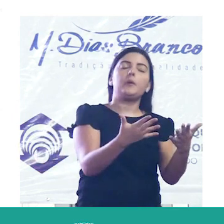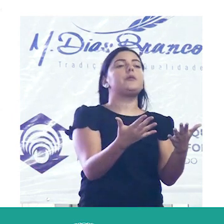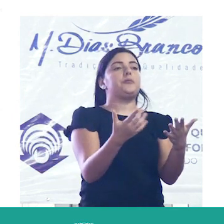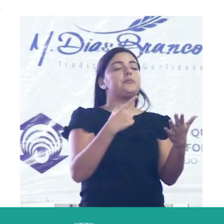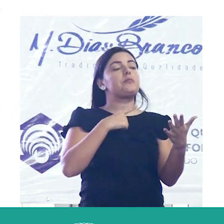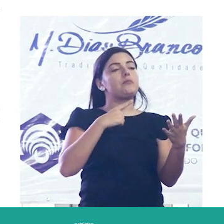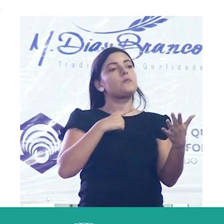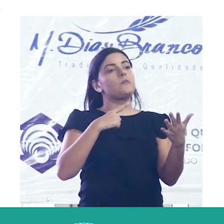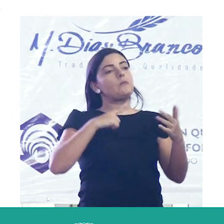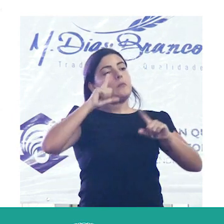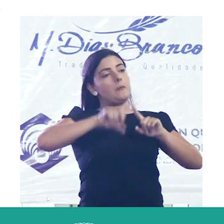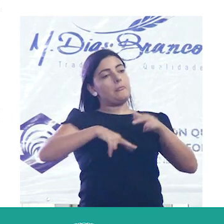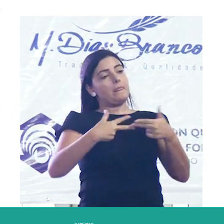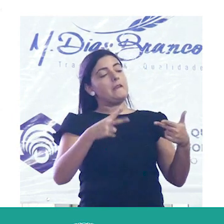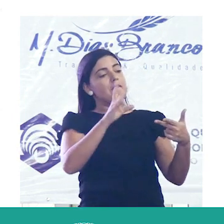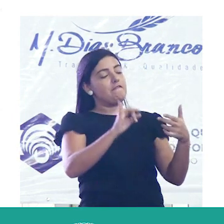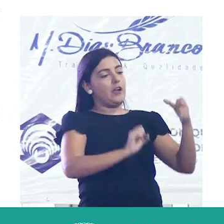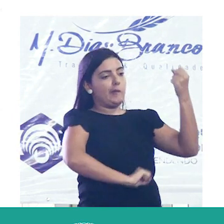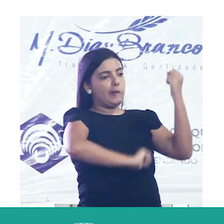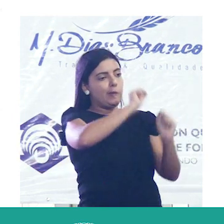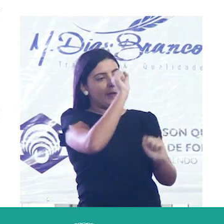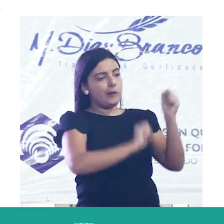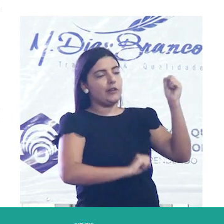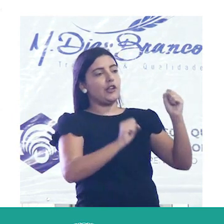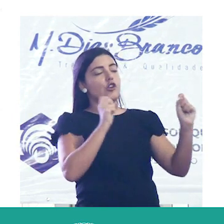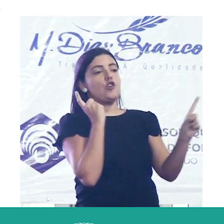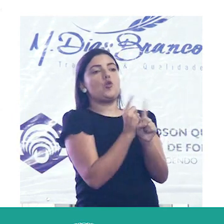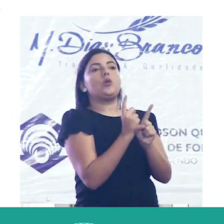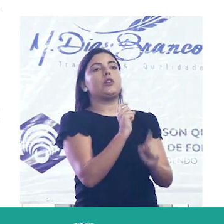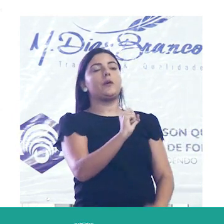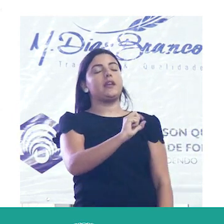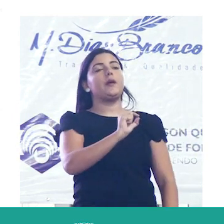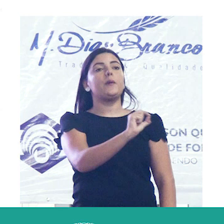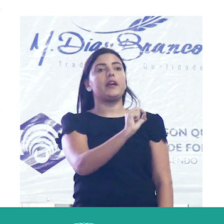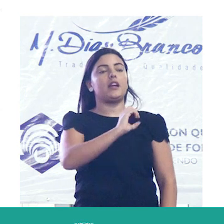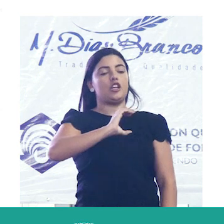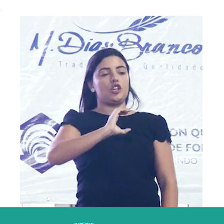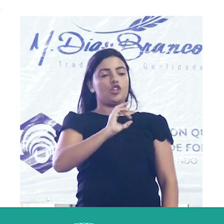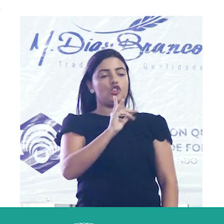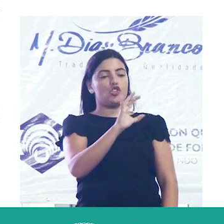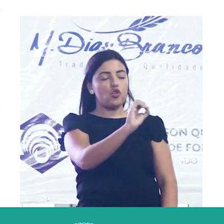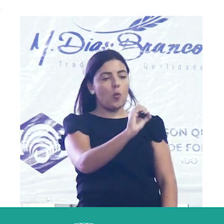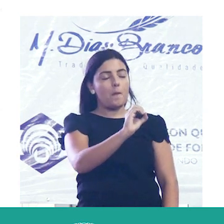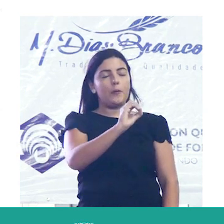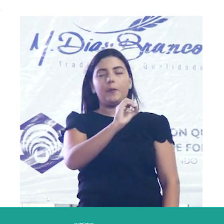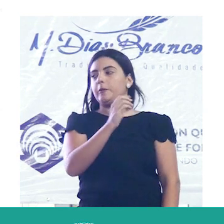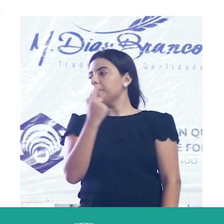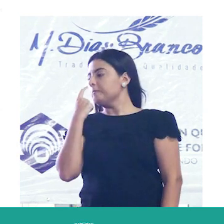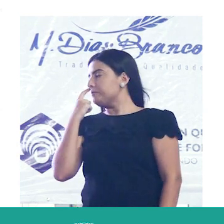o material segue para a fundição para obter chumbo metálico. E aí tem a equação.